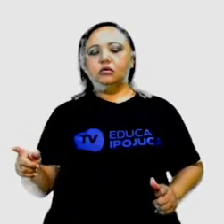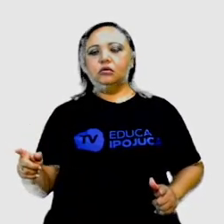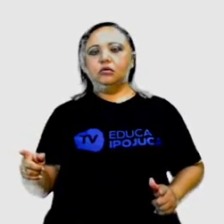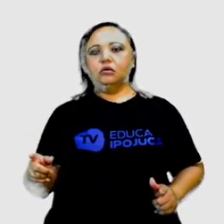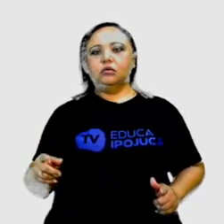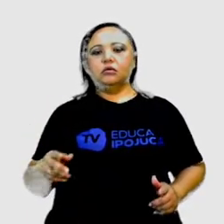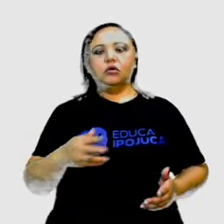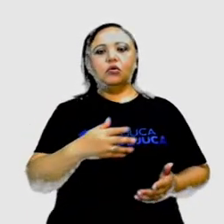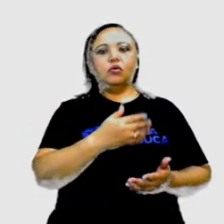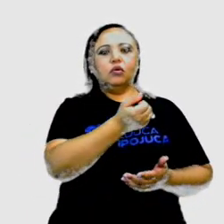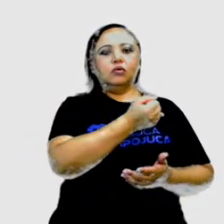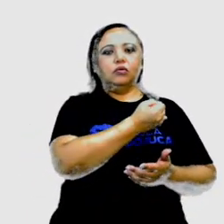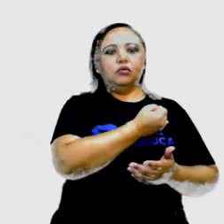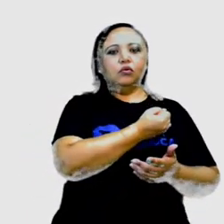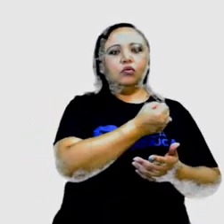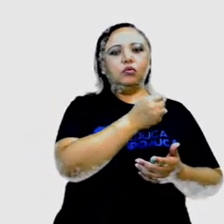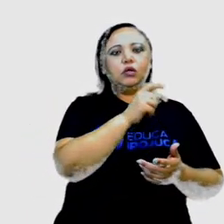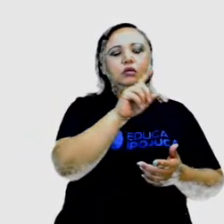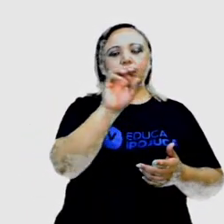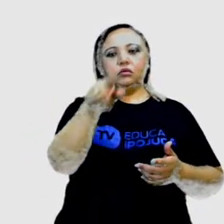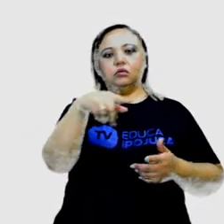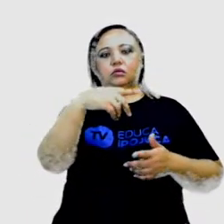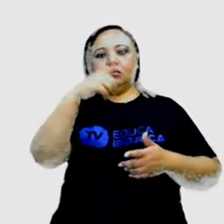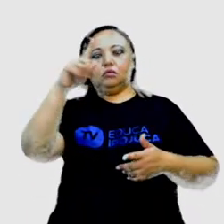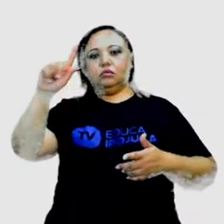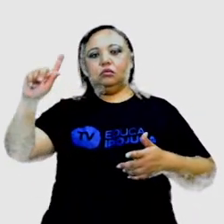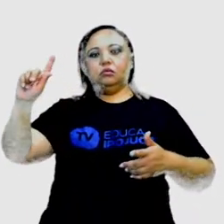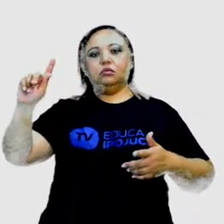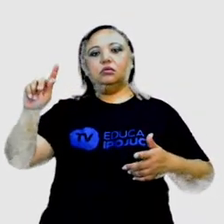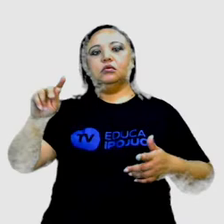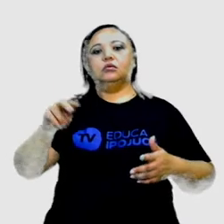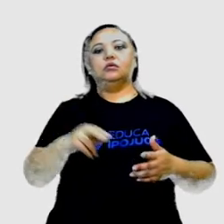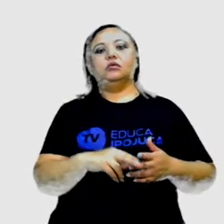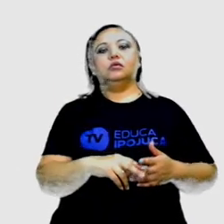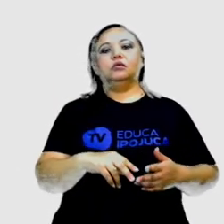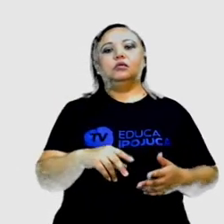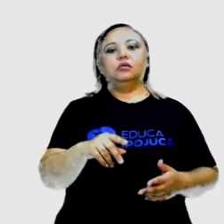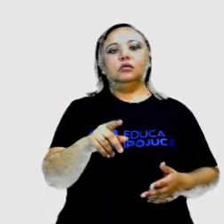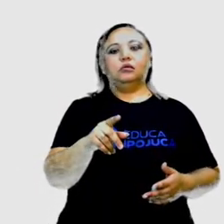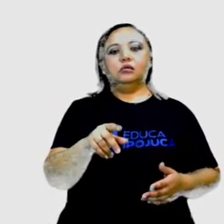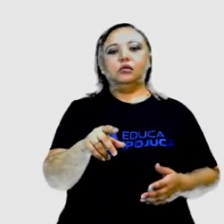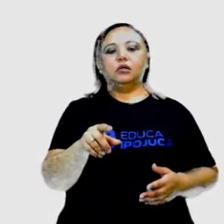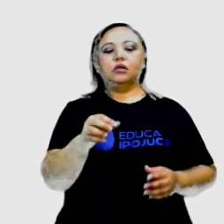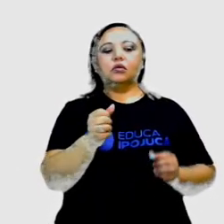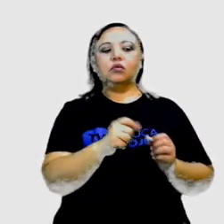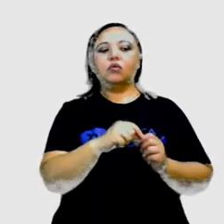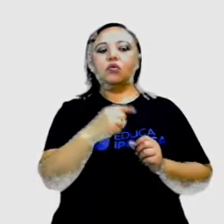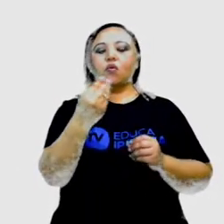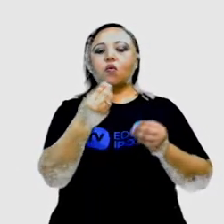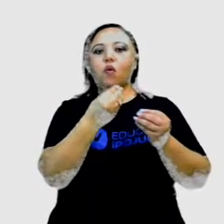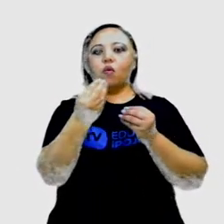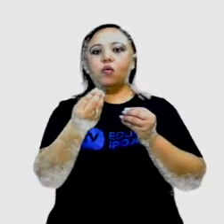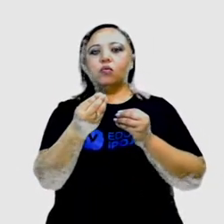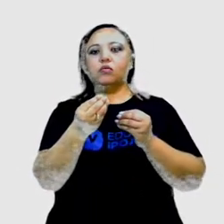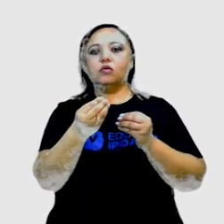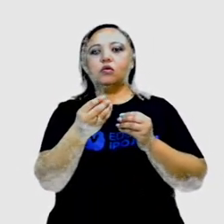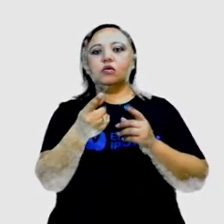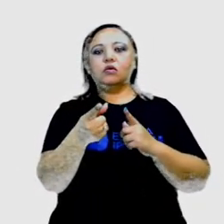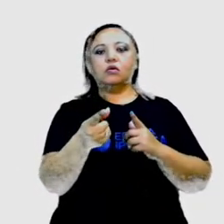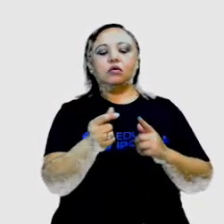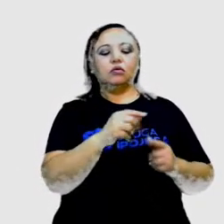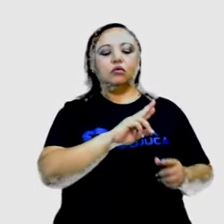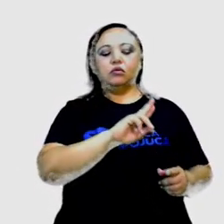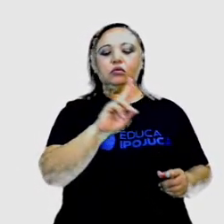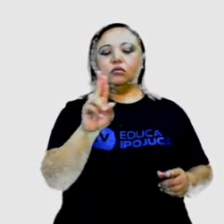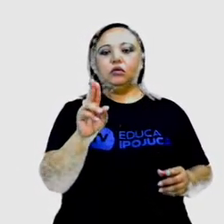os outros números? Nós chamamos esses números de números compostos. Números compostos são todos